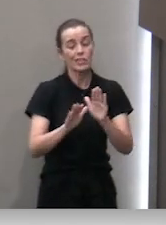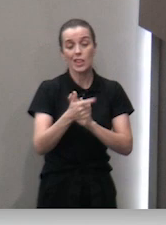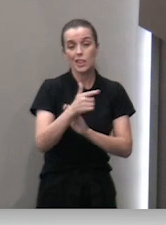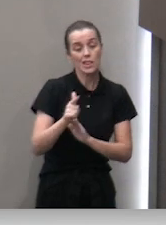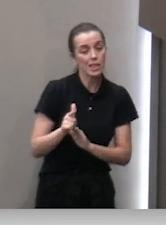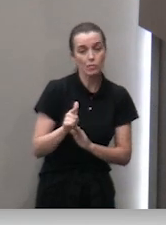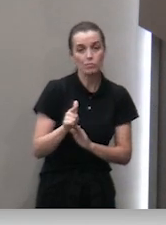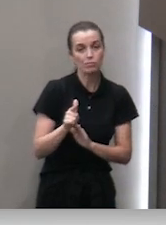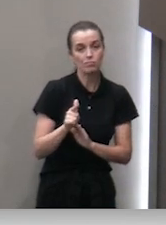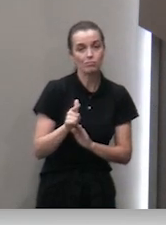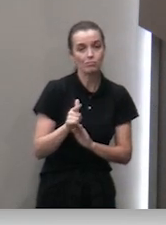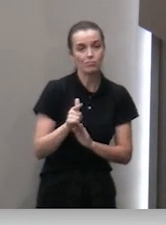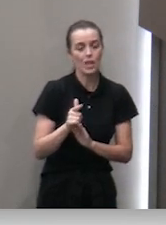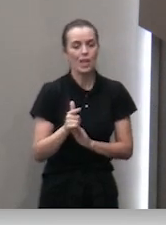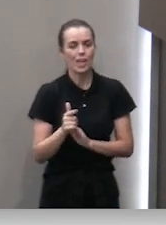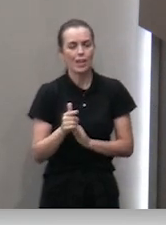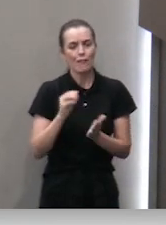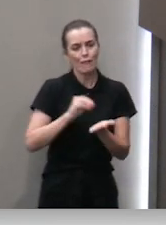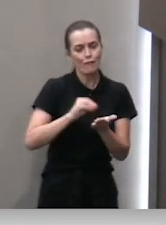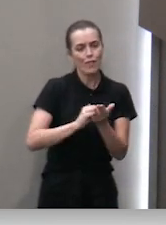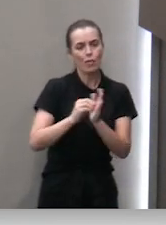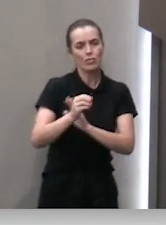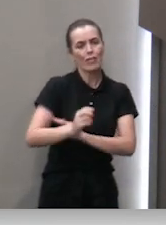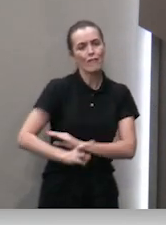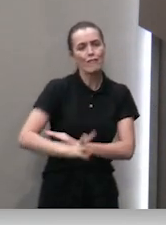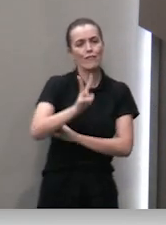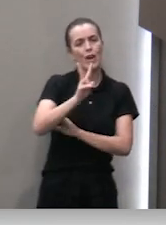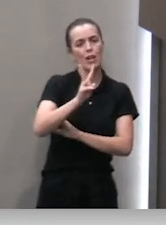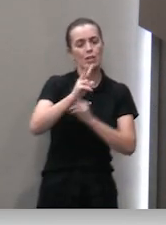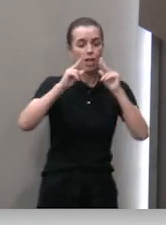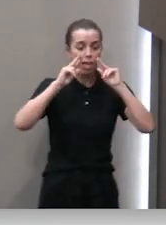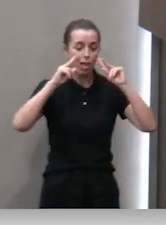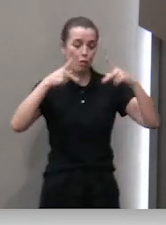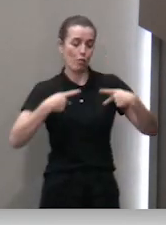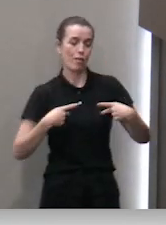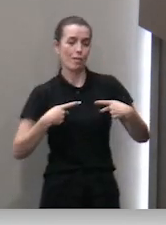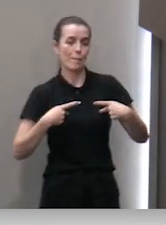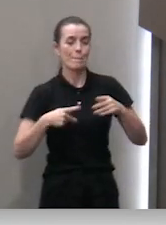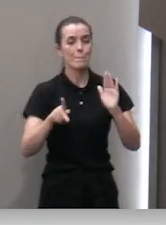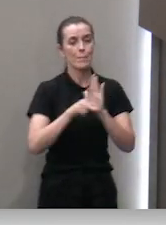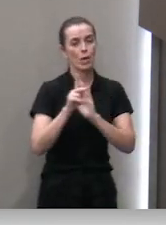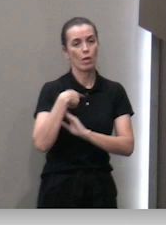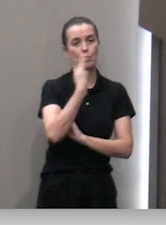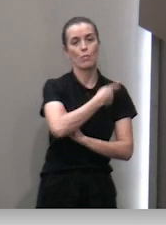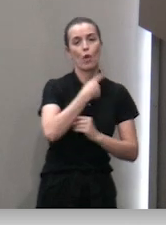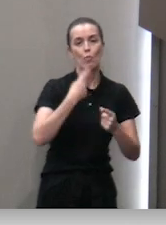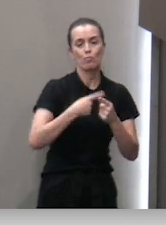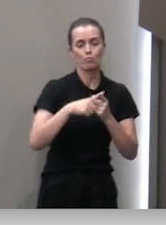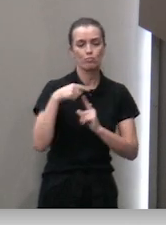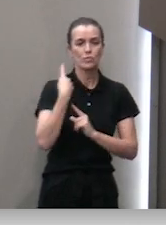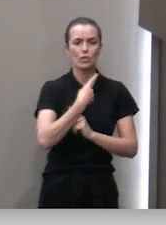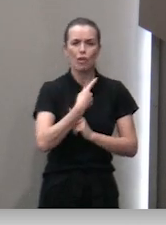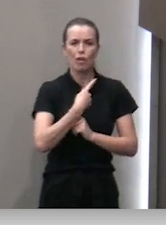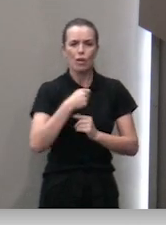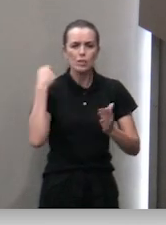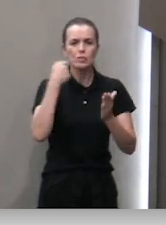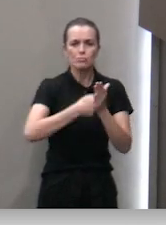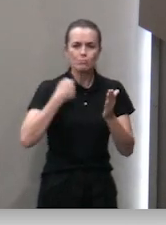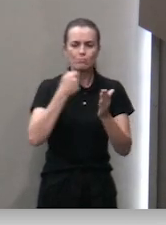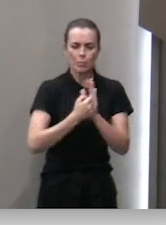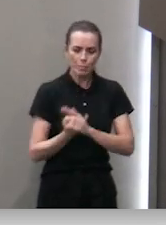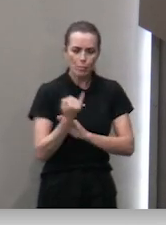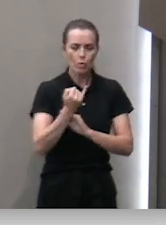poder público a valorização e o reconhecimento que nos é devido frente à importância da nossa entidade e